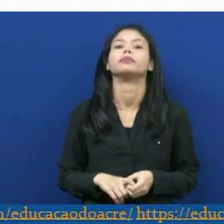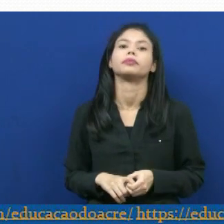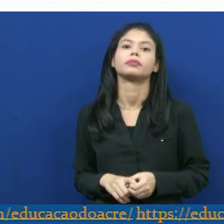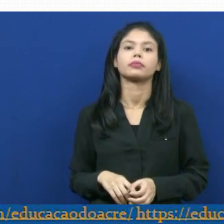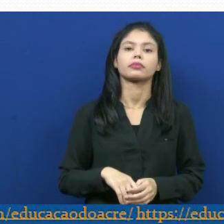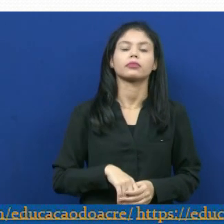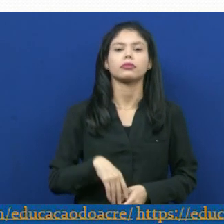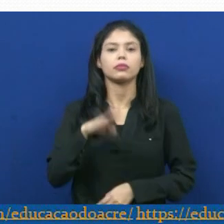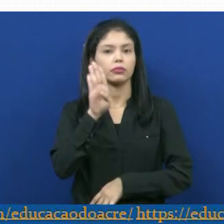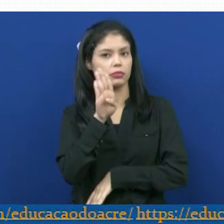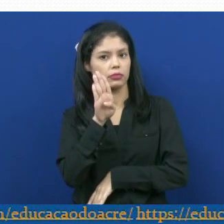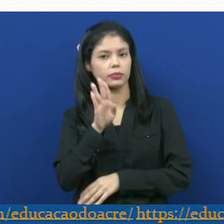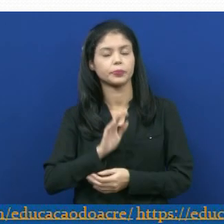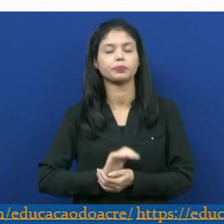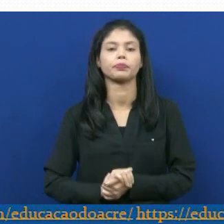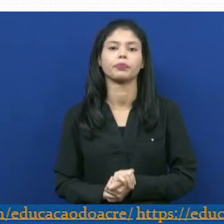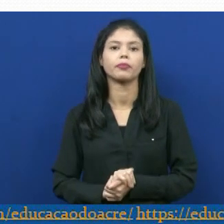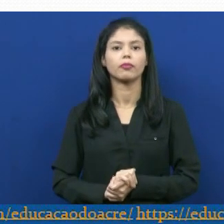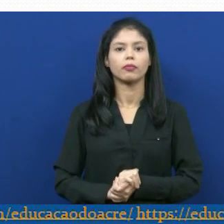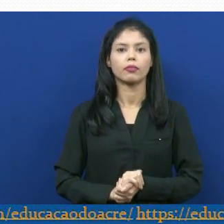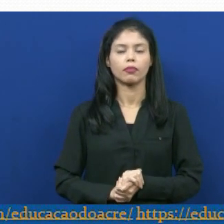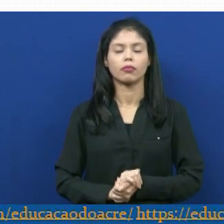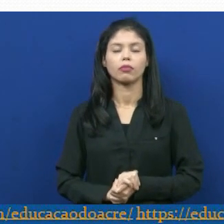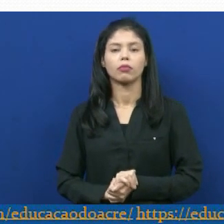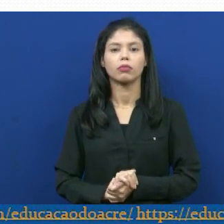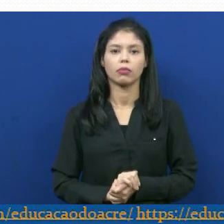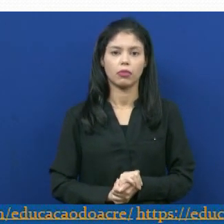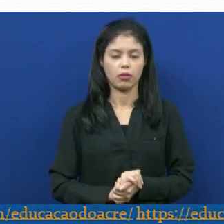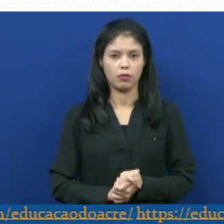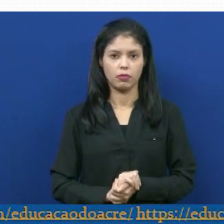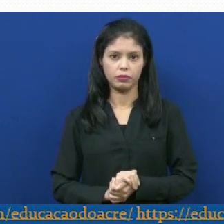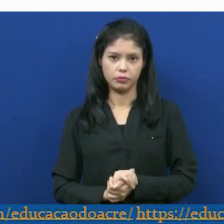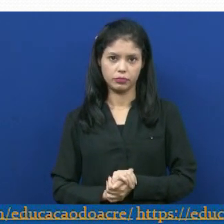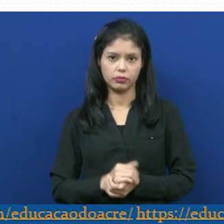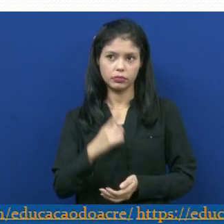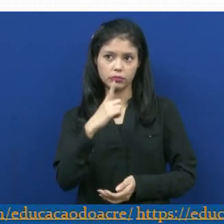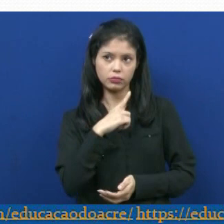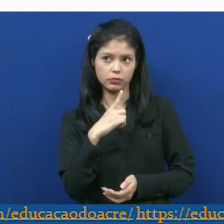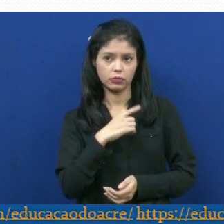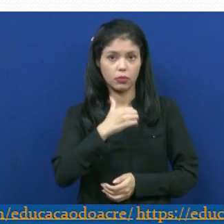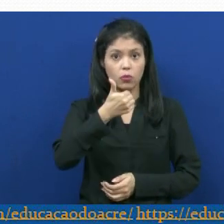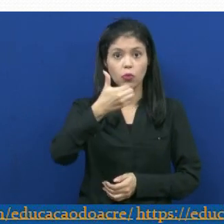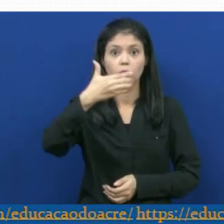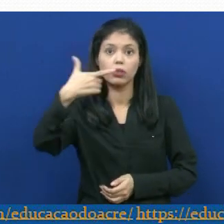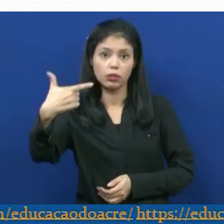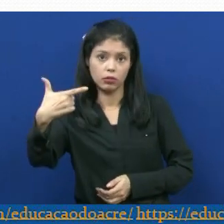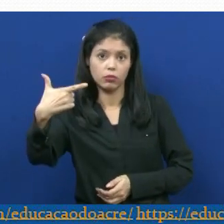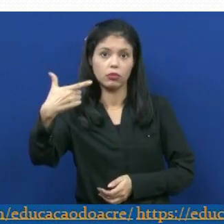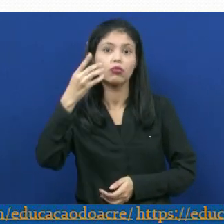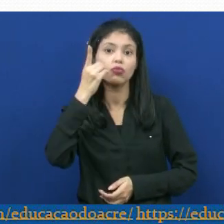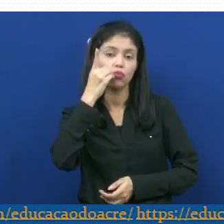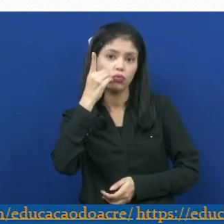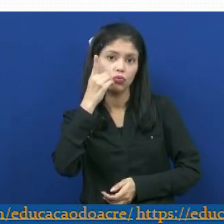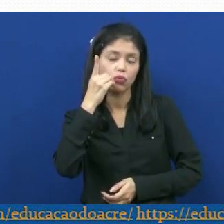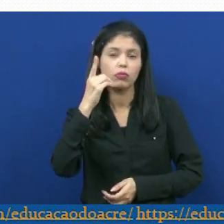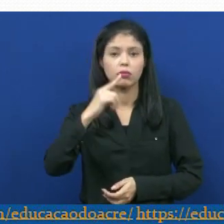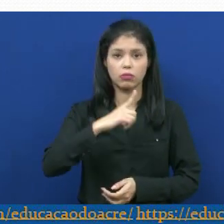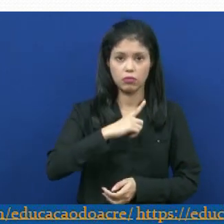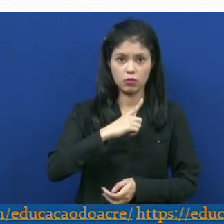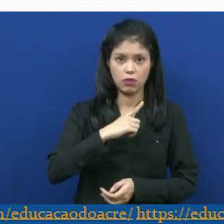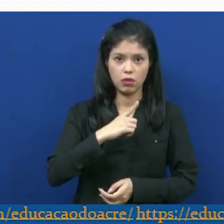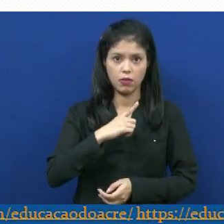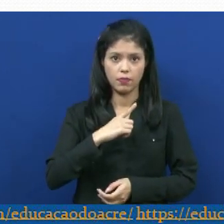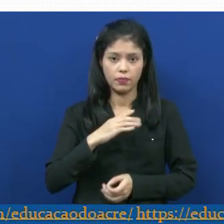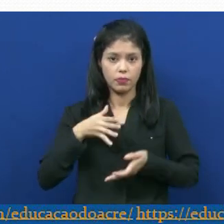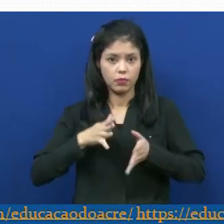ao segundo dispositivo aí, a segunda pergunta. Supondo que no 12º dia a contaminação pelo